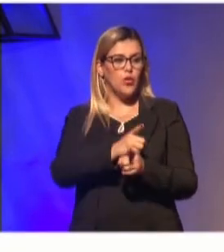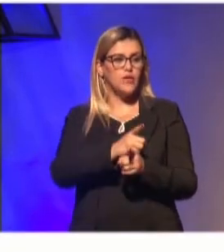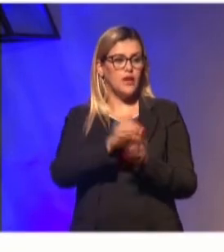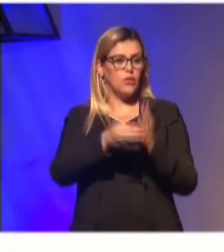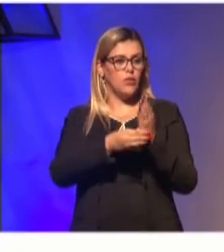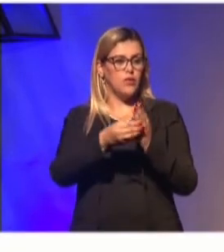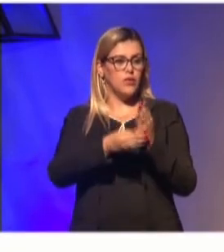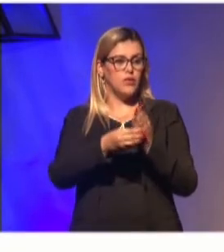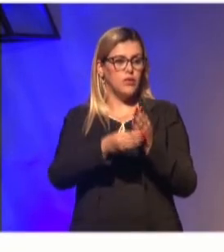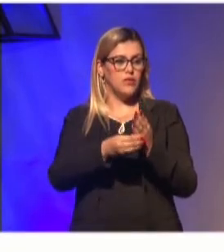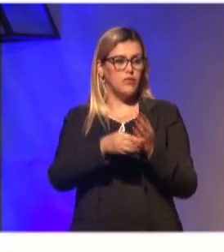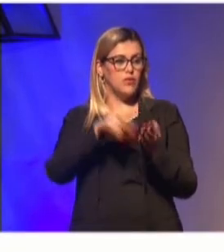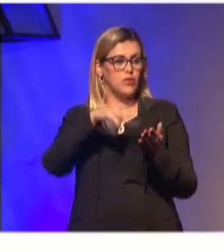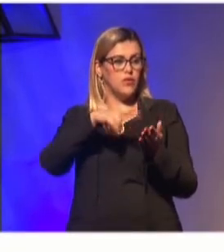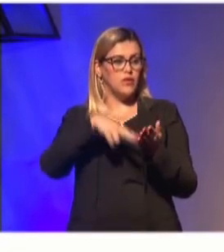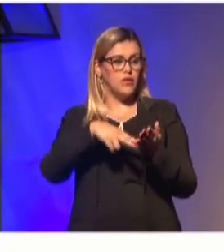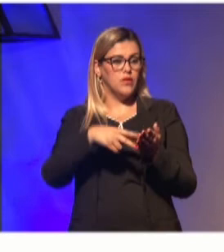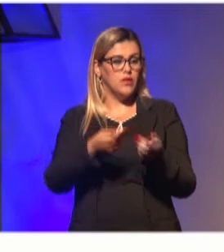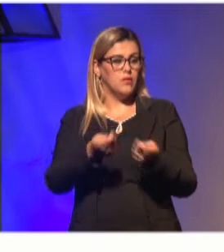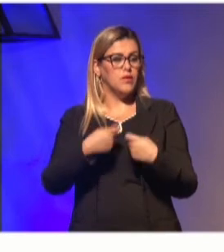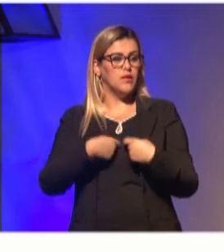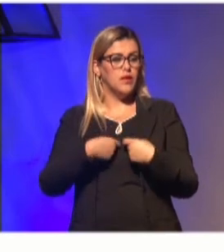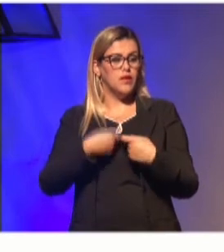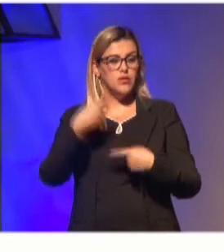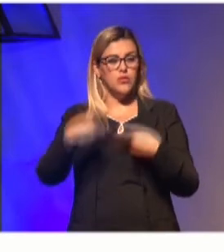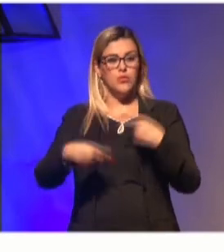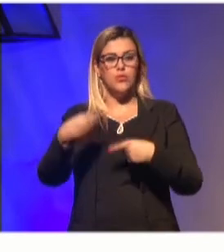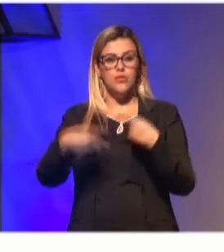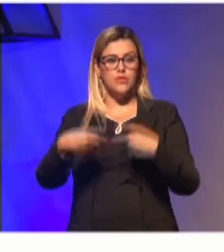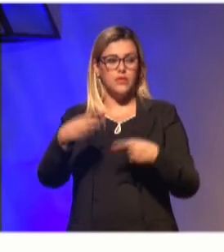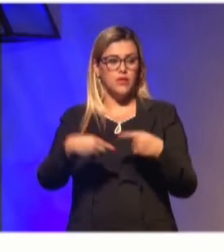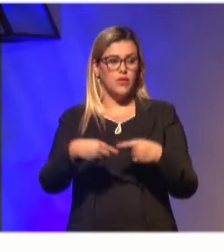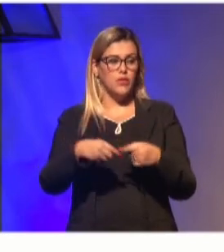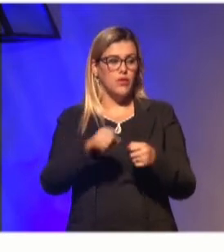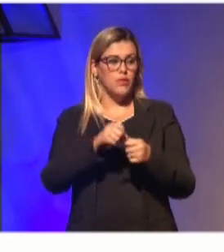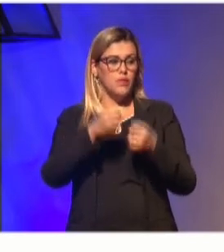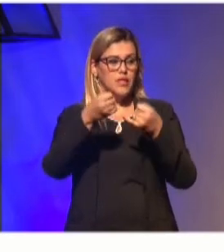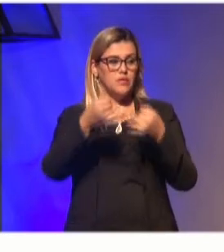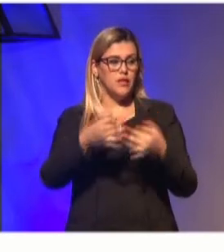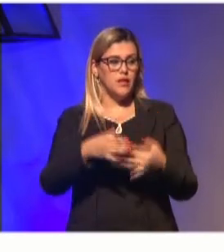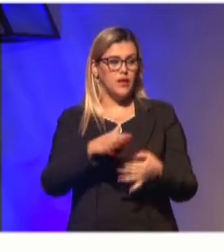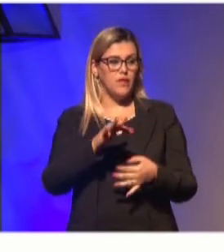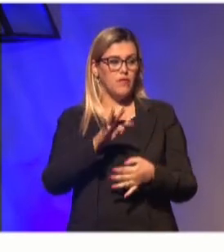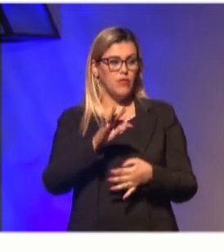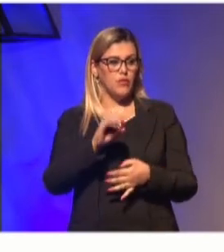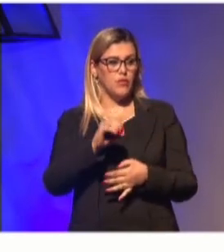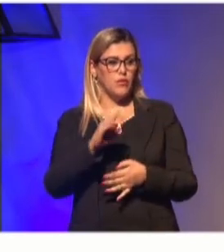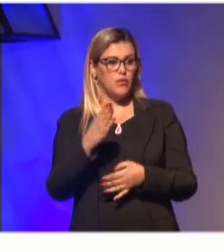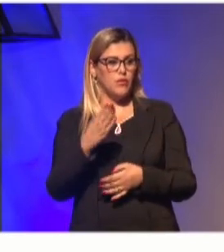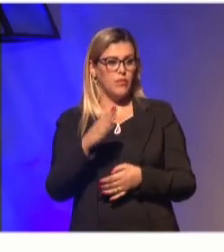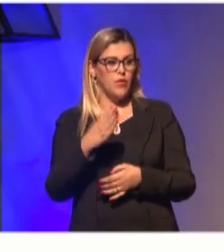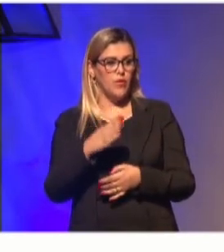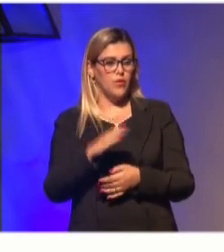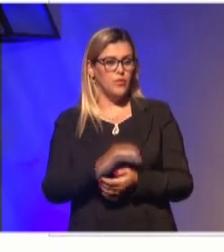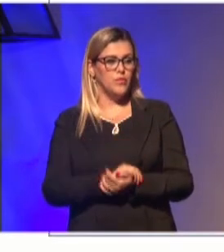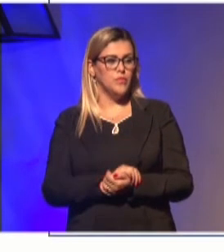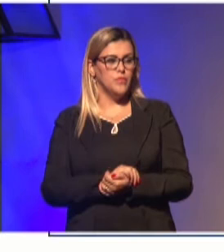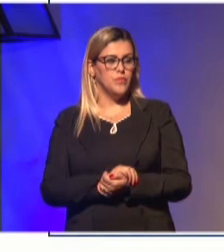literatura que traz aí as discussões da aplicação da fotobio em nervos aí em humanos.